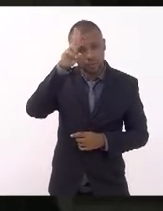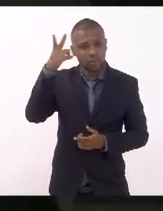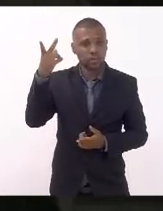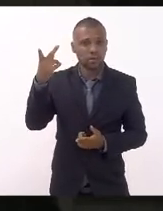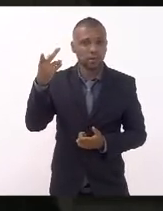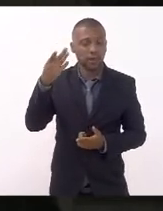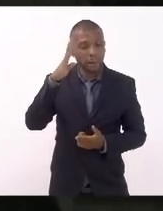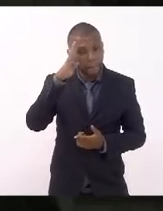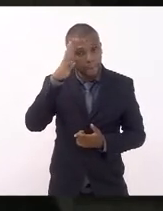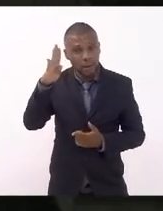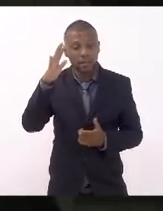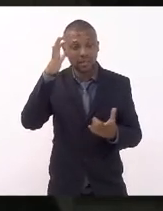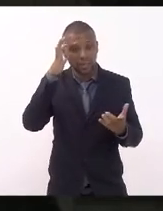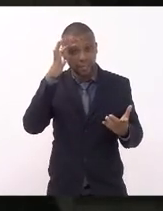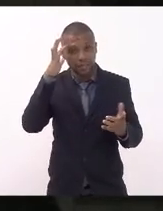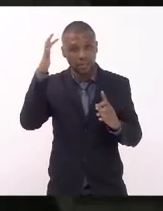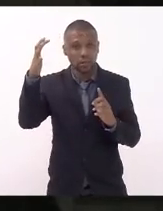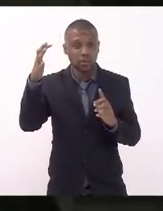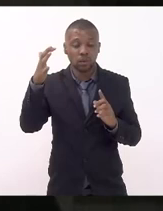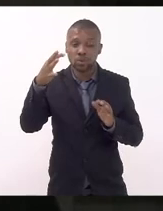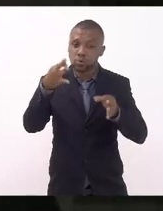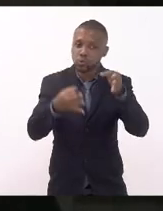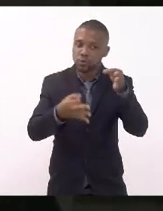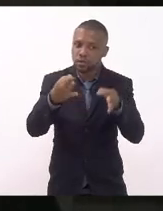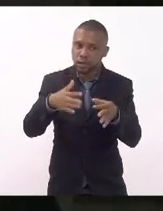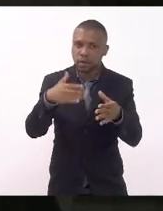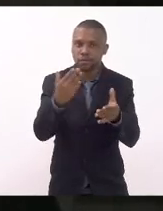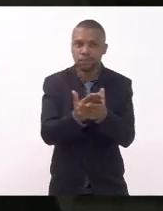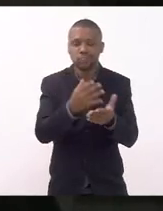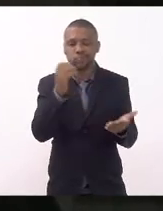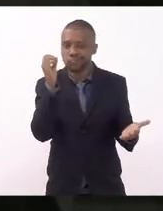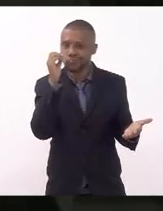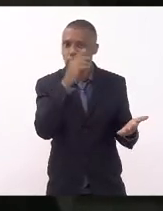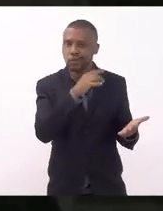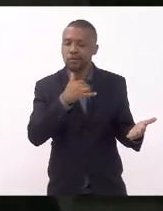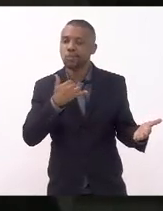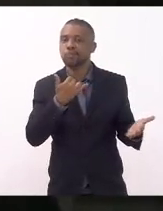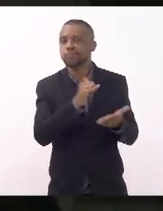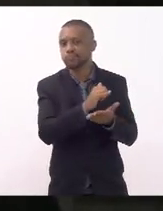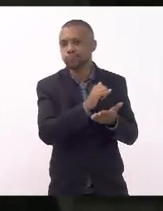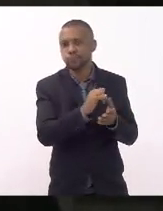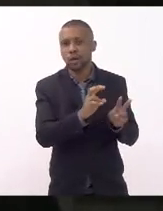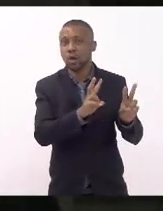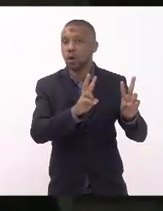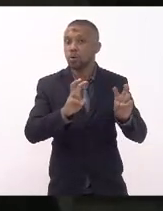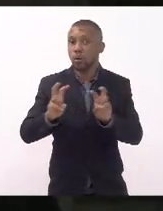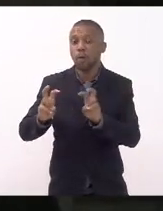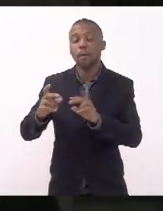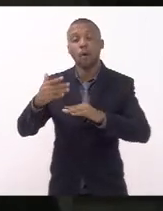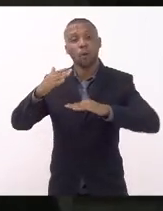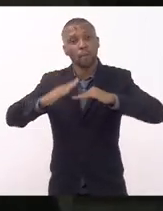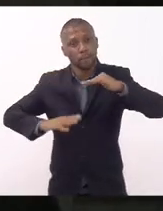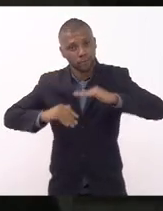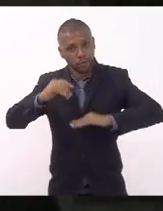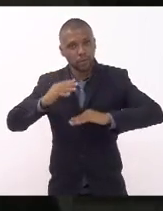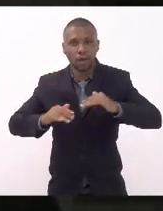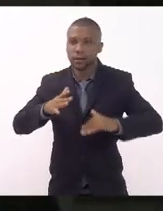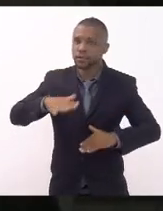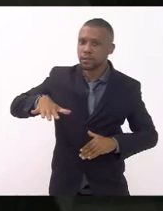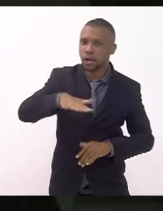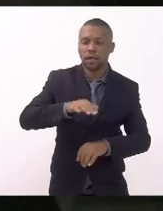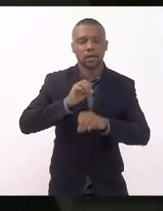desrespeita decisões judiciais tomadas sobre a questão dos profissionais da